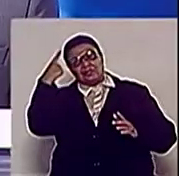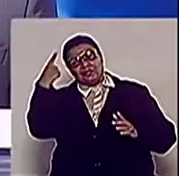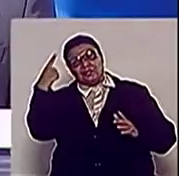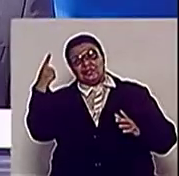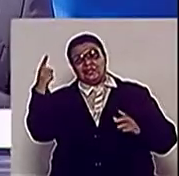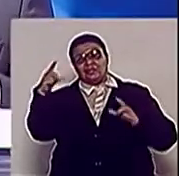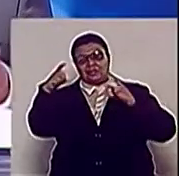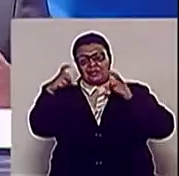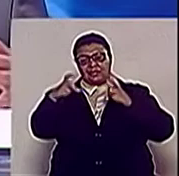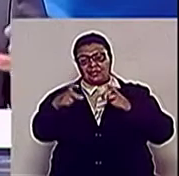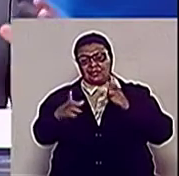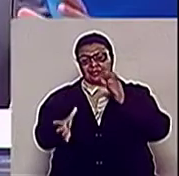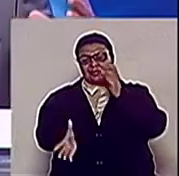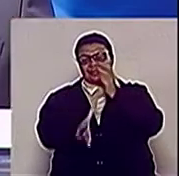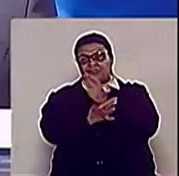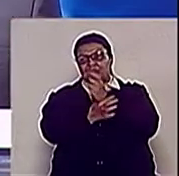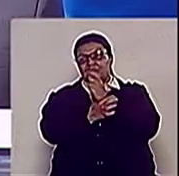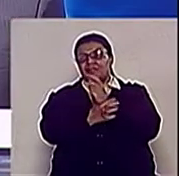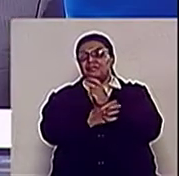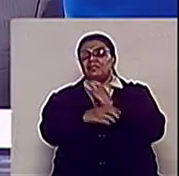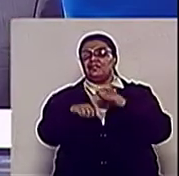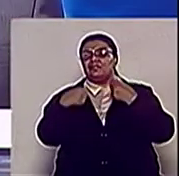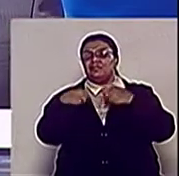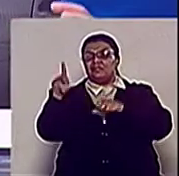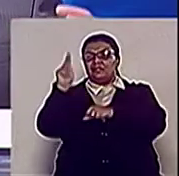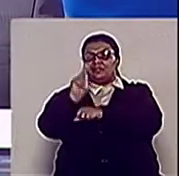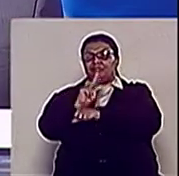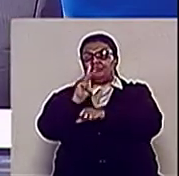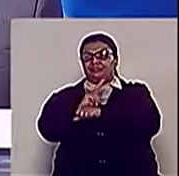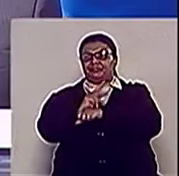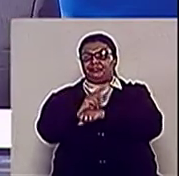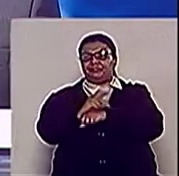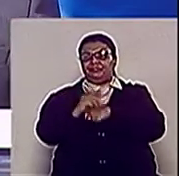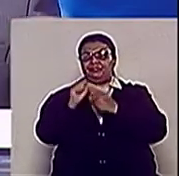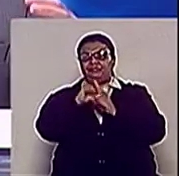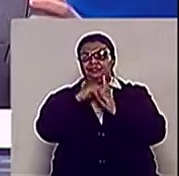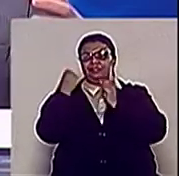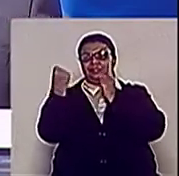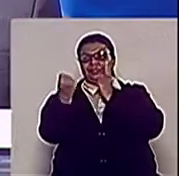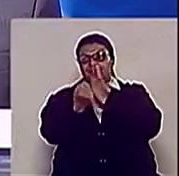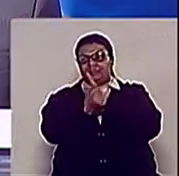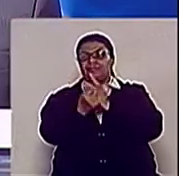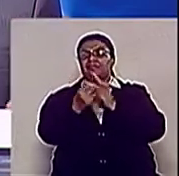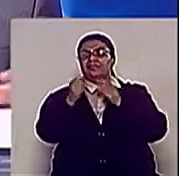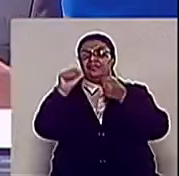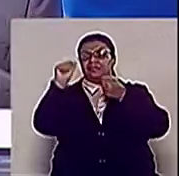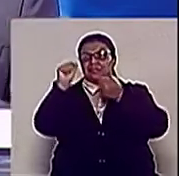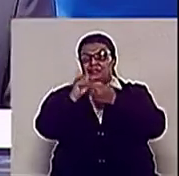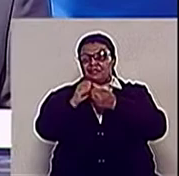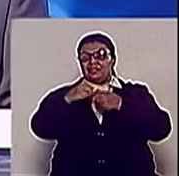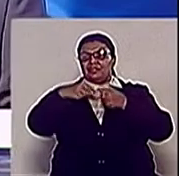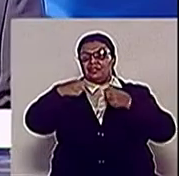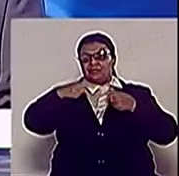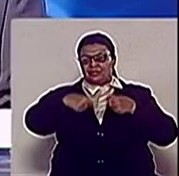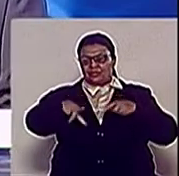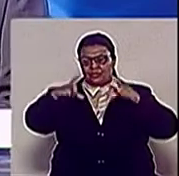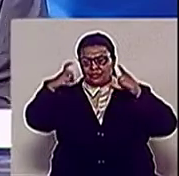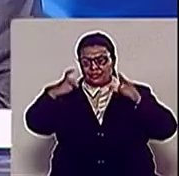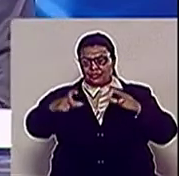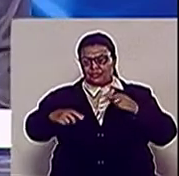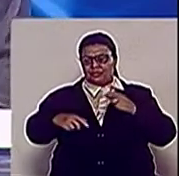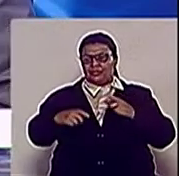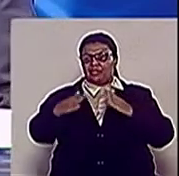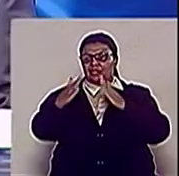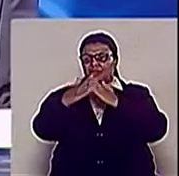segurança, nós temos trabalhado tanto na prevenção, programas sociais, estamos criando novos parques, novos espaços culturais,